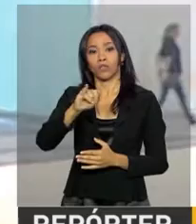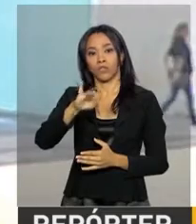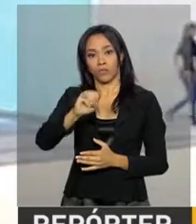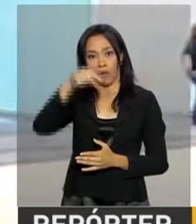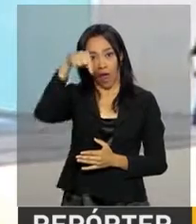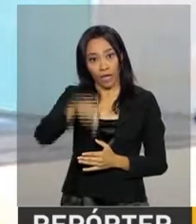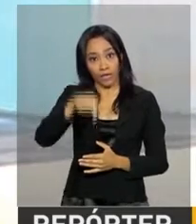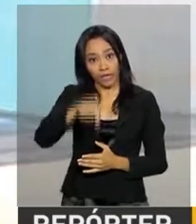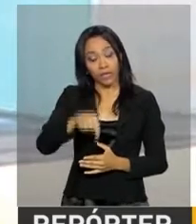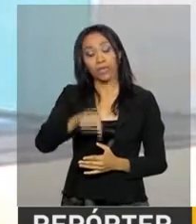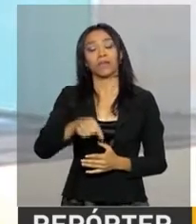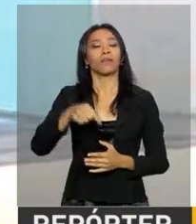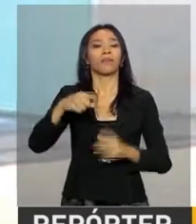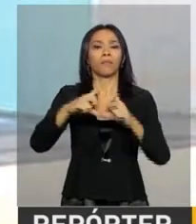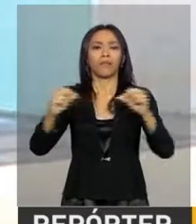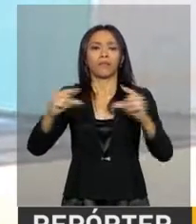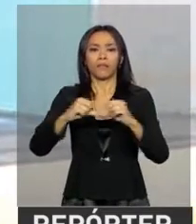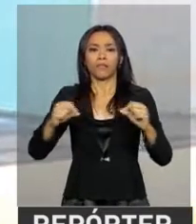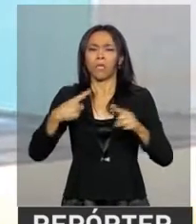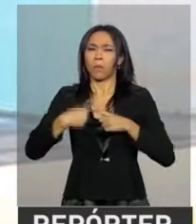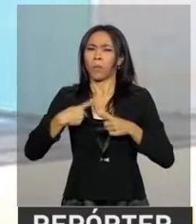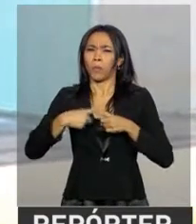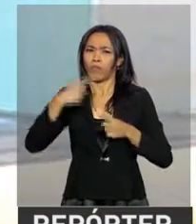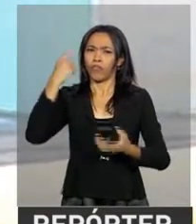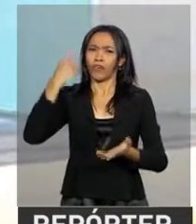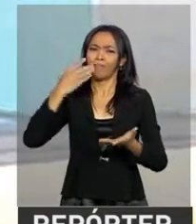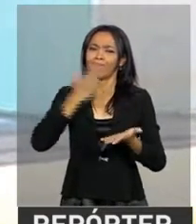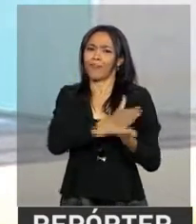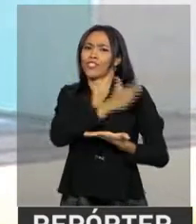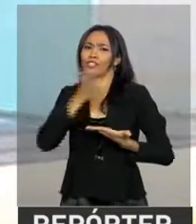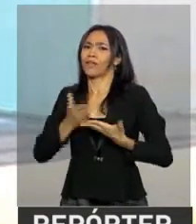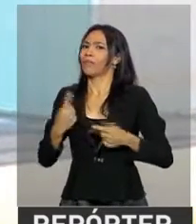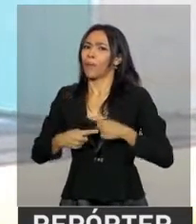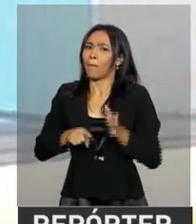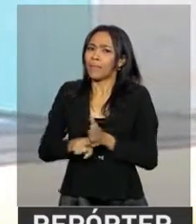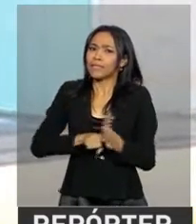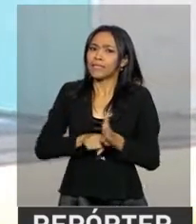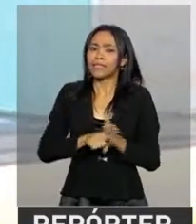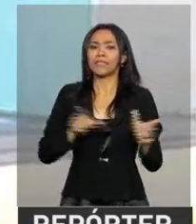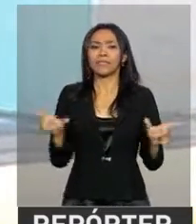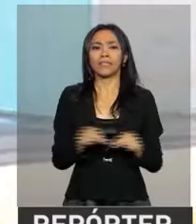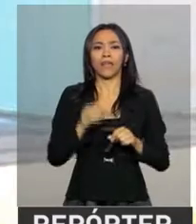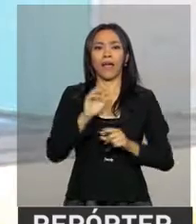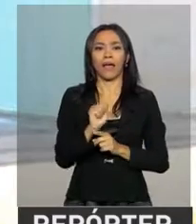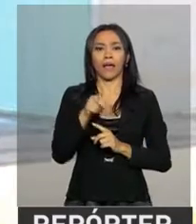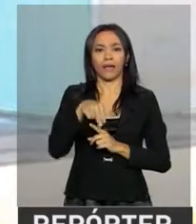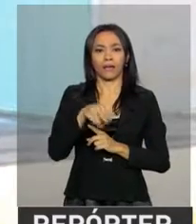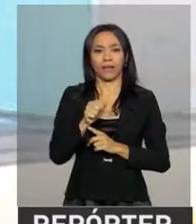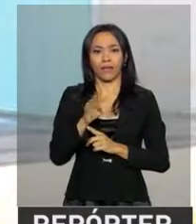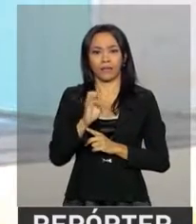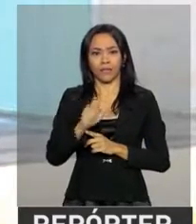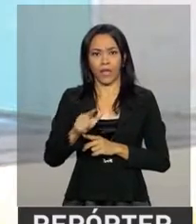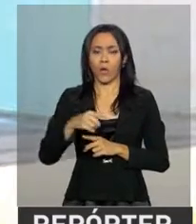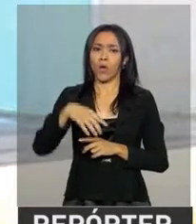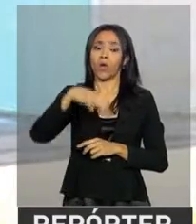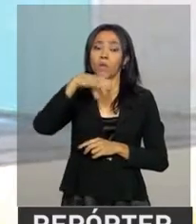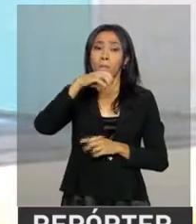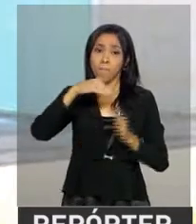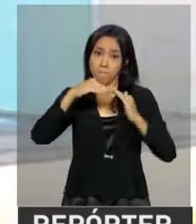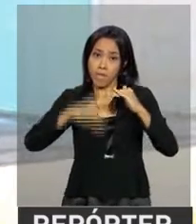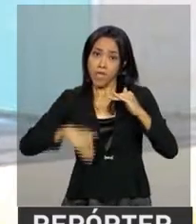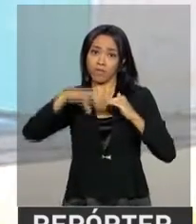foi adiado porque uma pesquisa da anatel apontou que menos de noventa e três por cento das